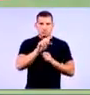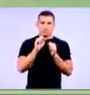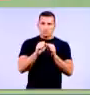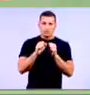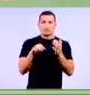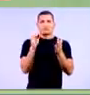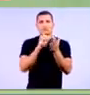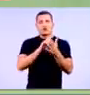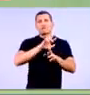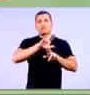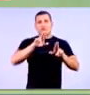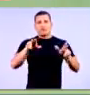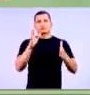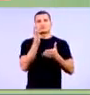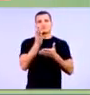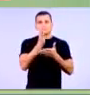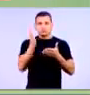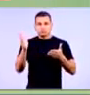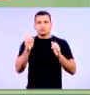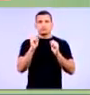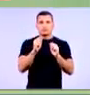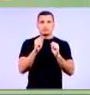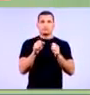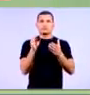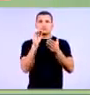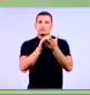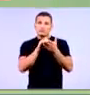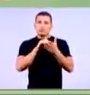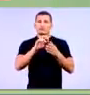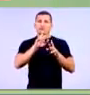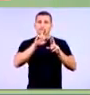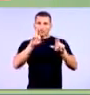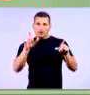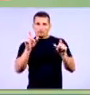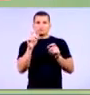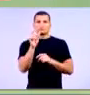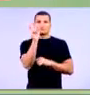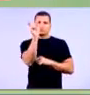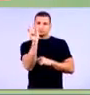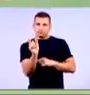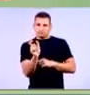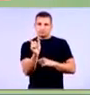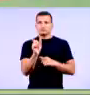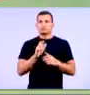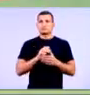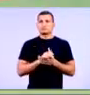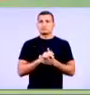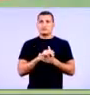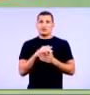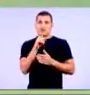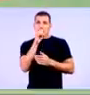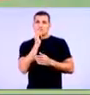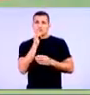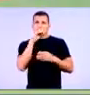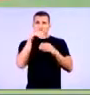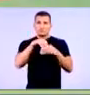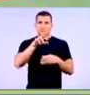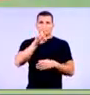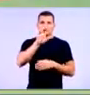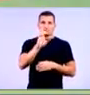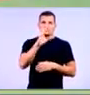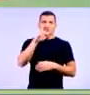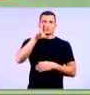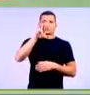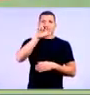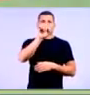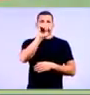várias subdivisões, eu posso colocar vários nós, né? Aqui, por exemplo, dentro de recursos, eu ainda poderia colocar um